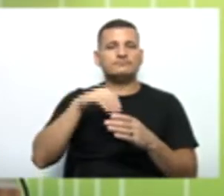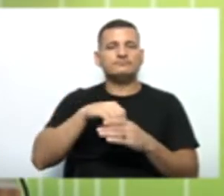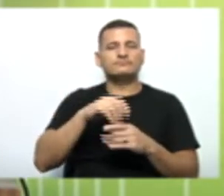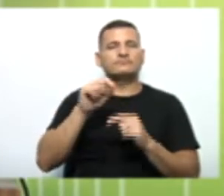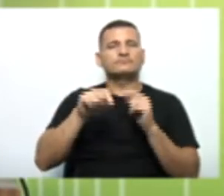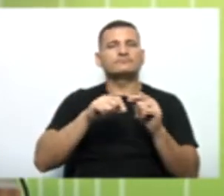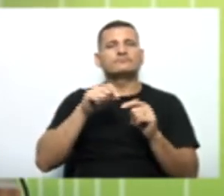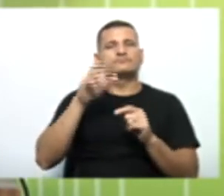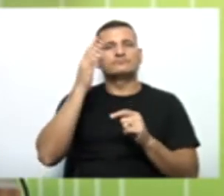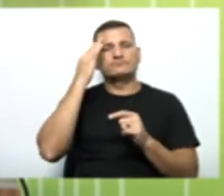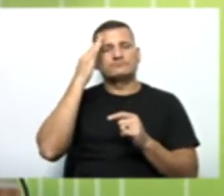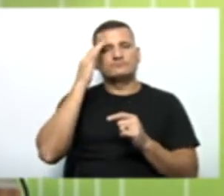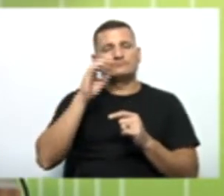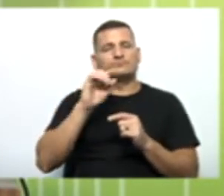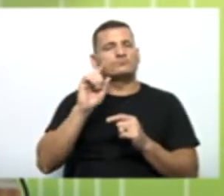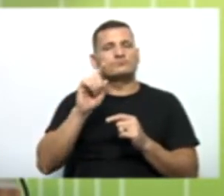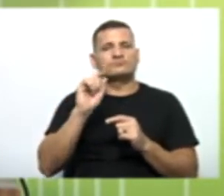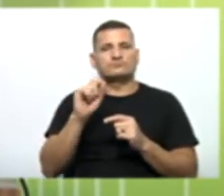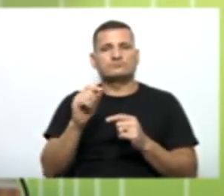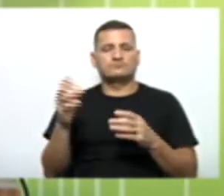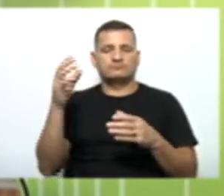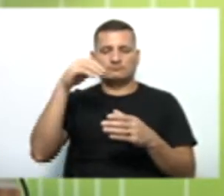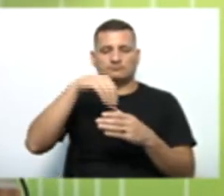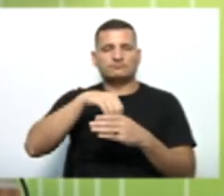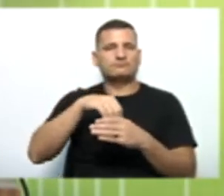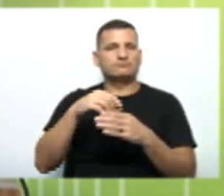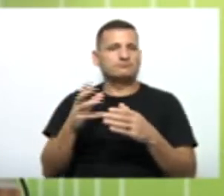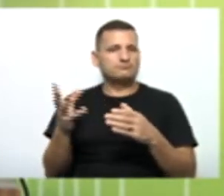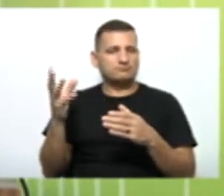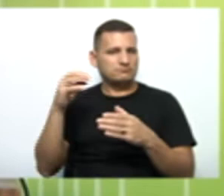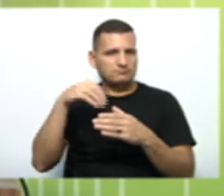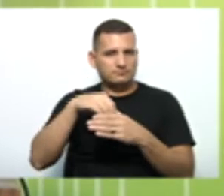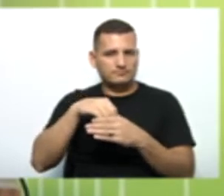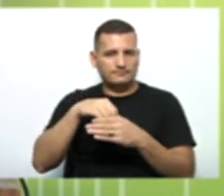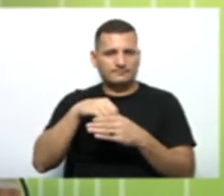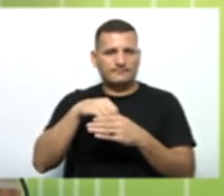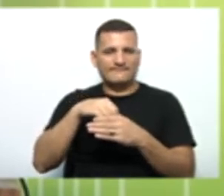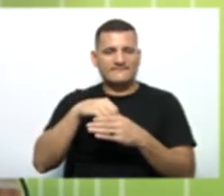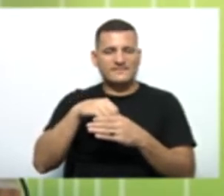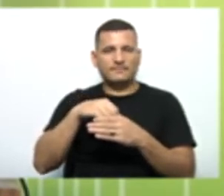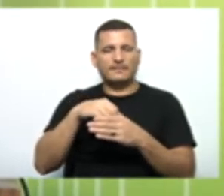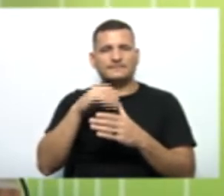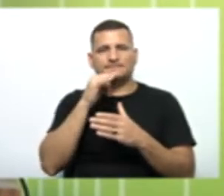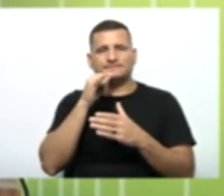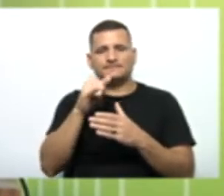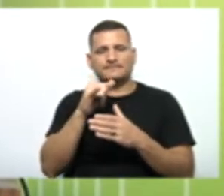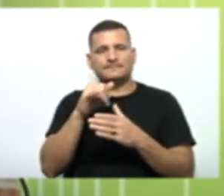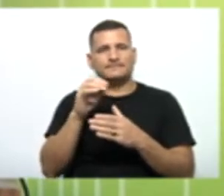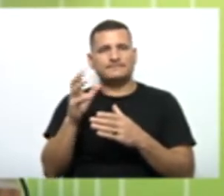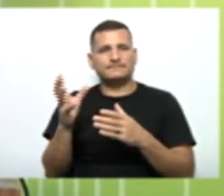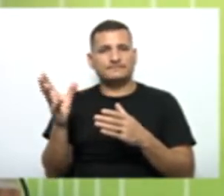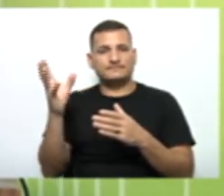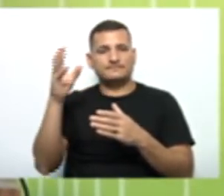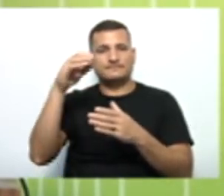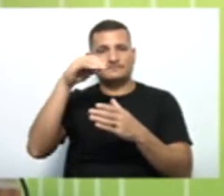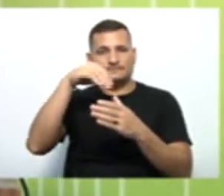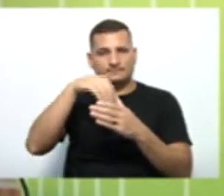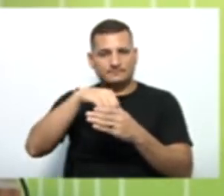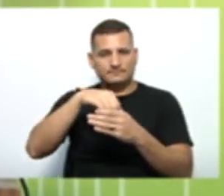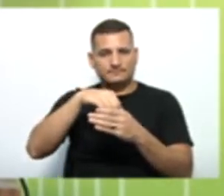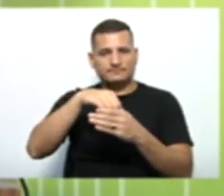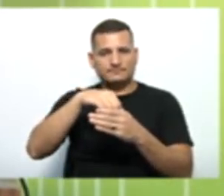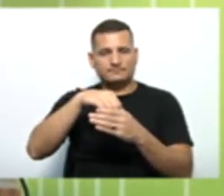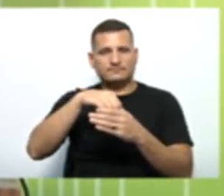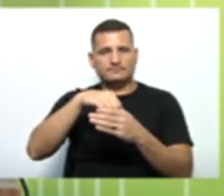você inclui? O que você inclui? Se aquilo que foi incluído deixar de existir, o caso de uso